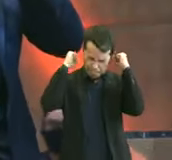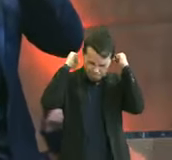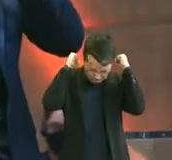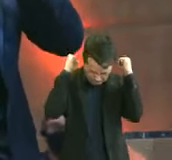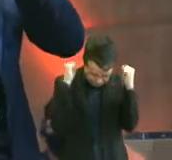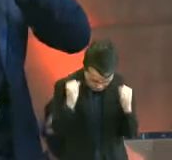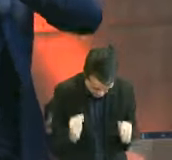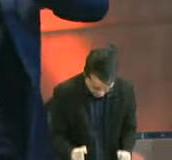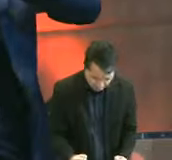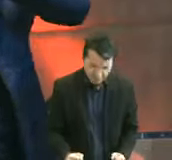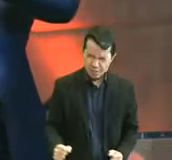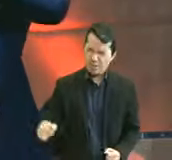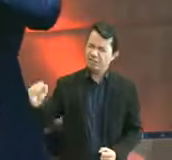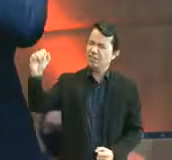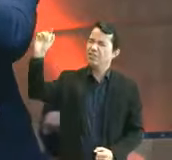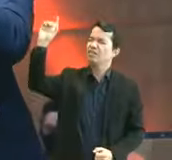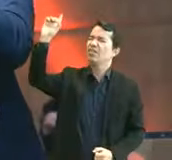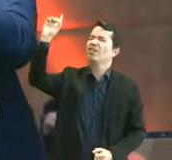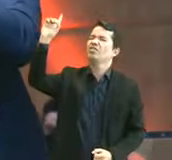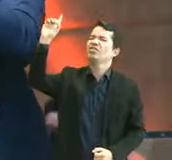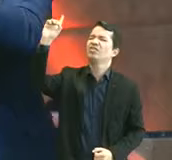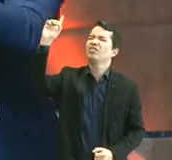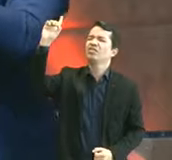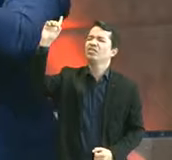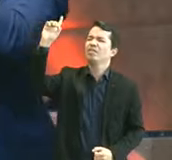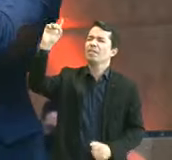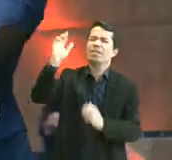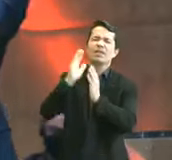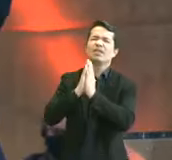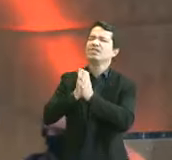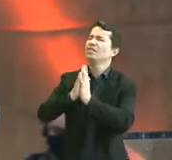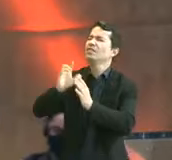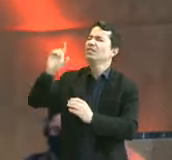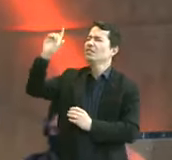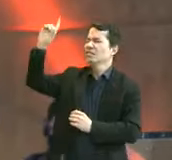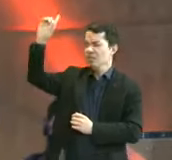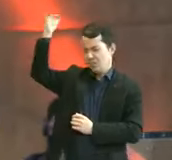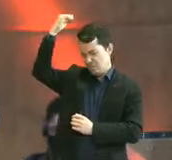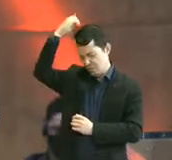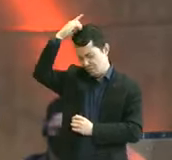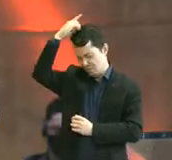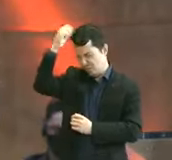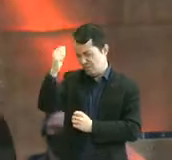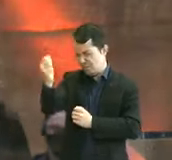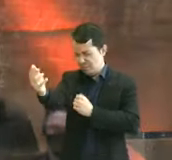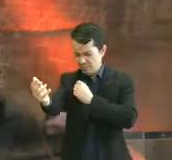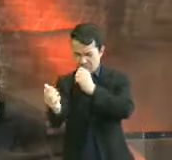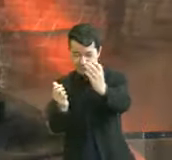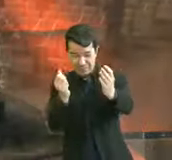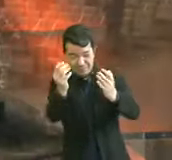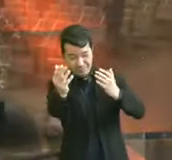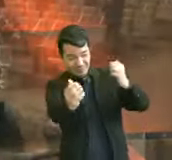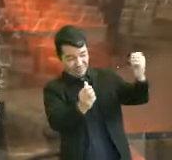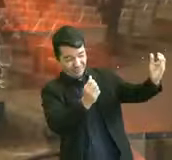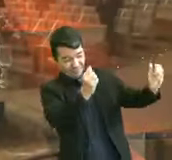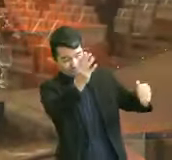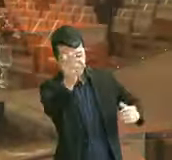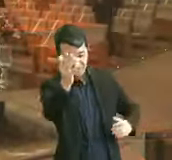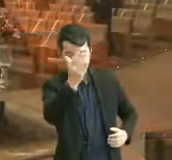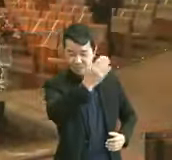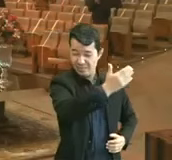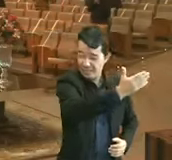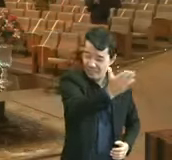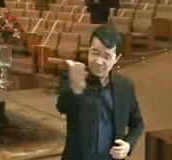Deus. Divide os carismas, os recursos da tua graça, que possamos ver os sinais de